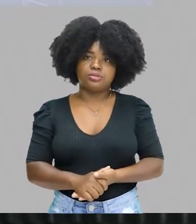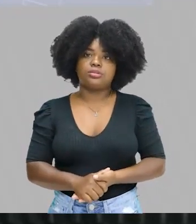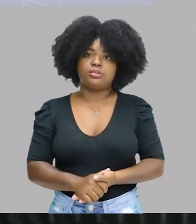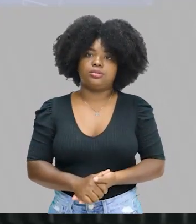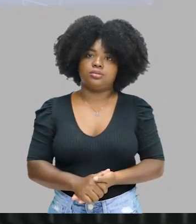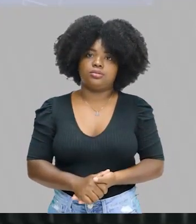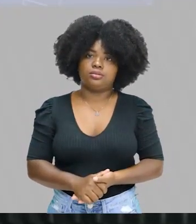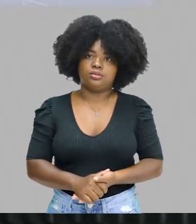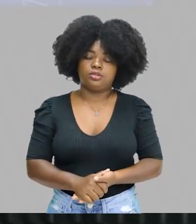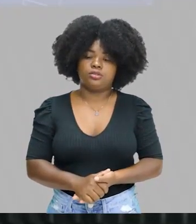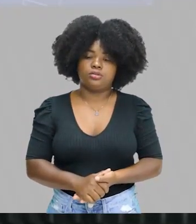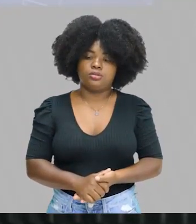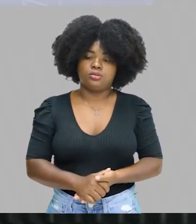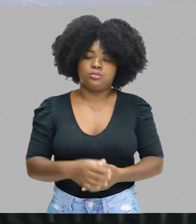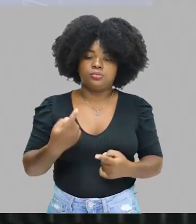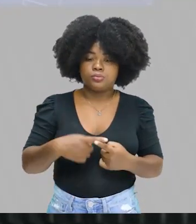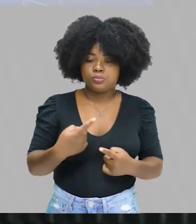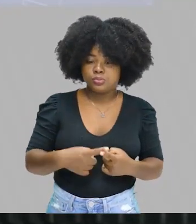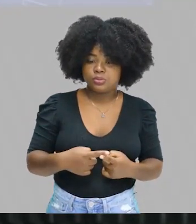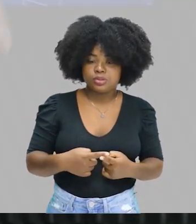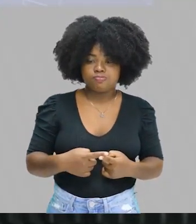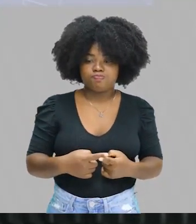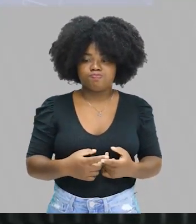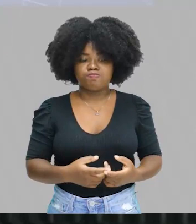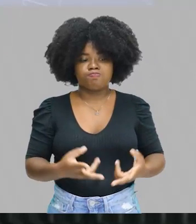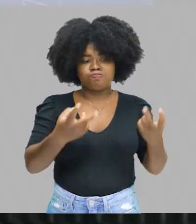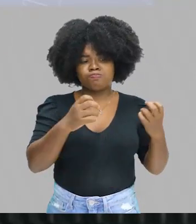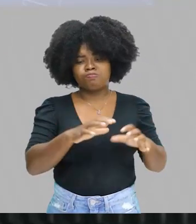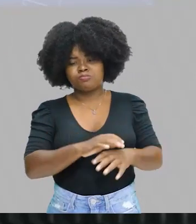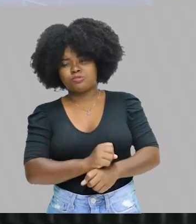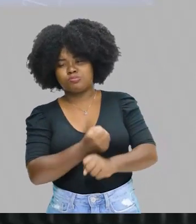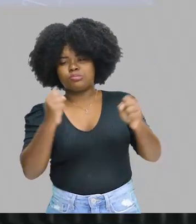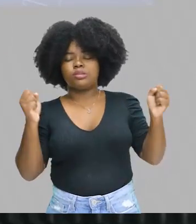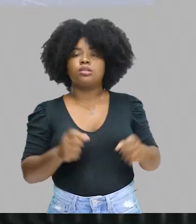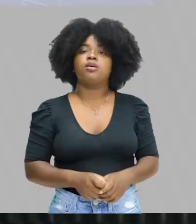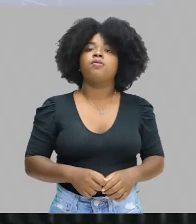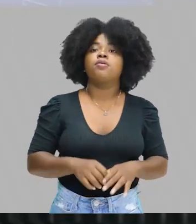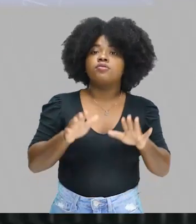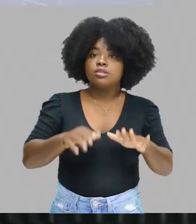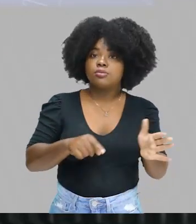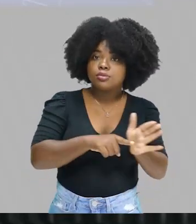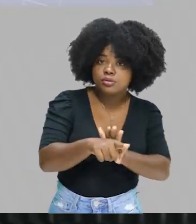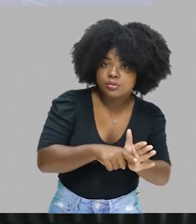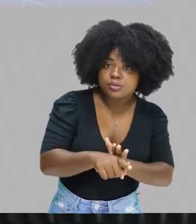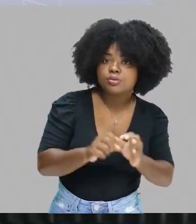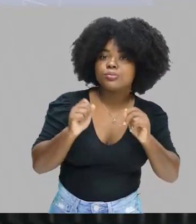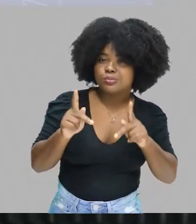artístico da humanidade, porque o conceito é muito amplo. Então, eu vou deixar vocês para pesquisar mais sobre isso e sobre